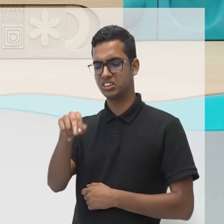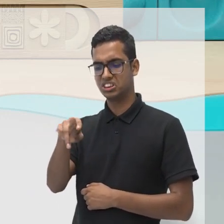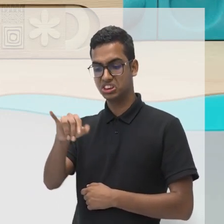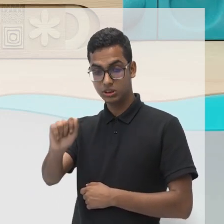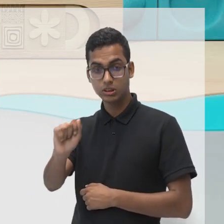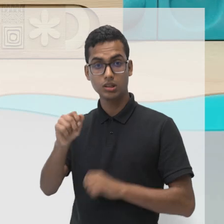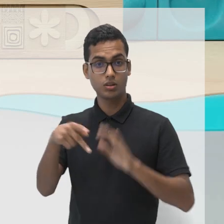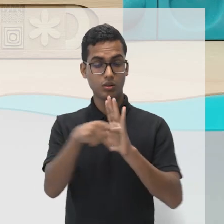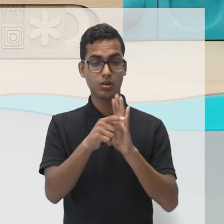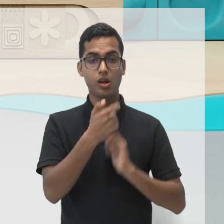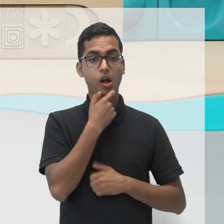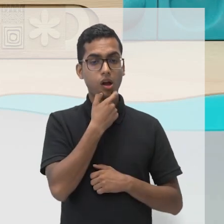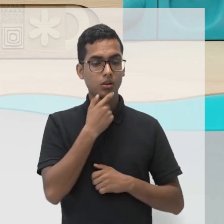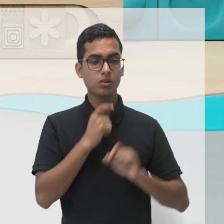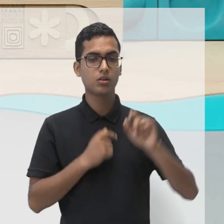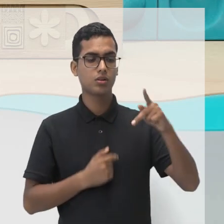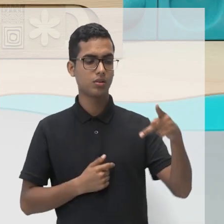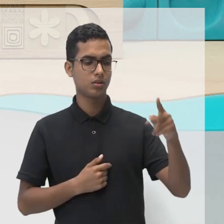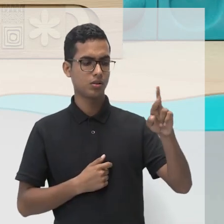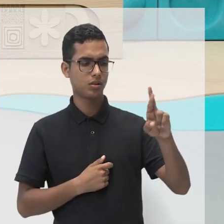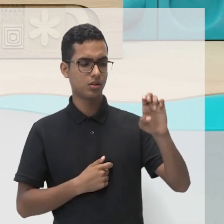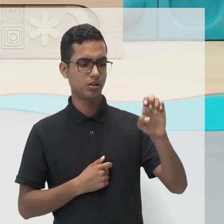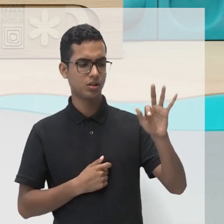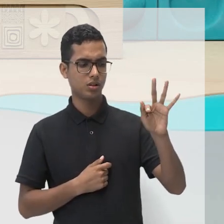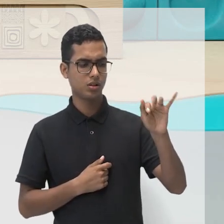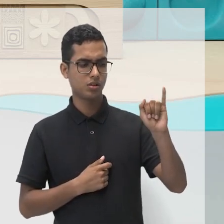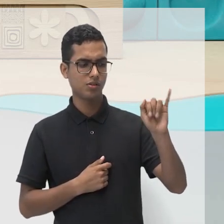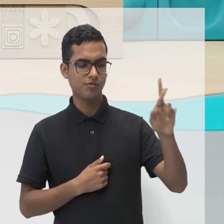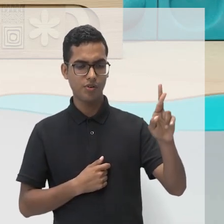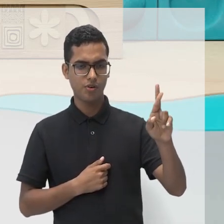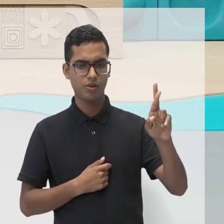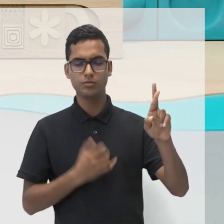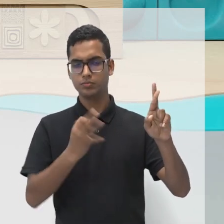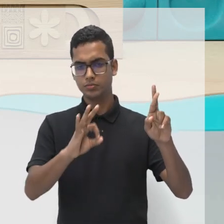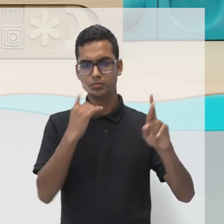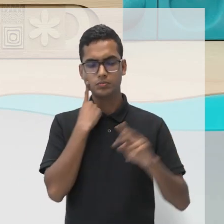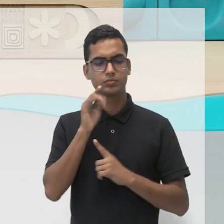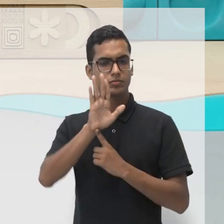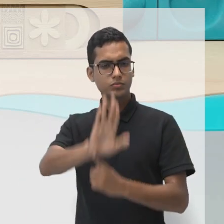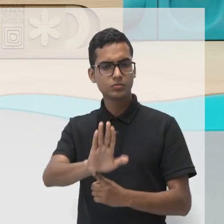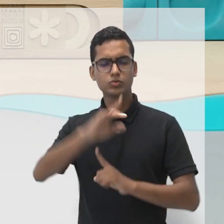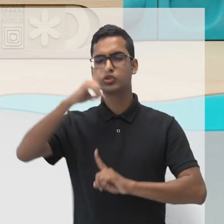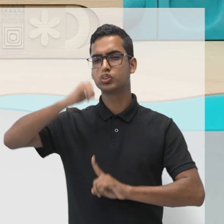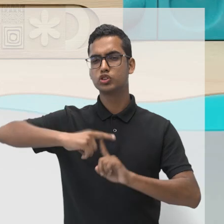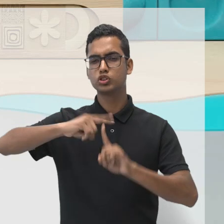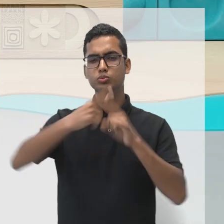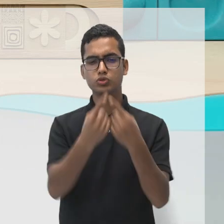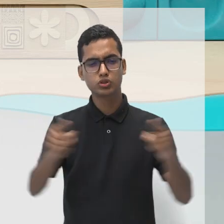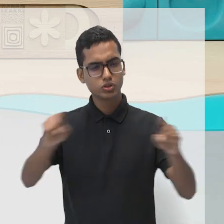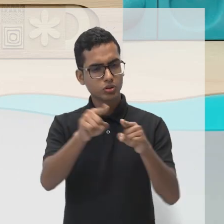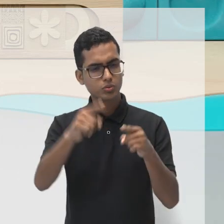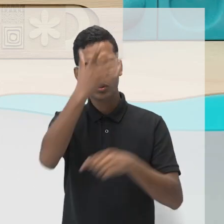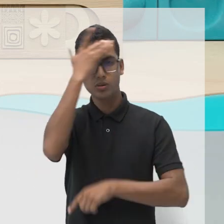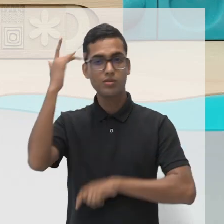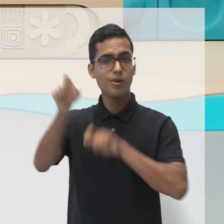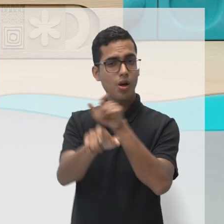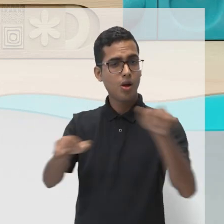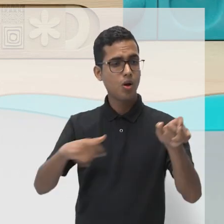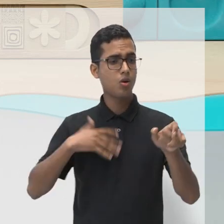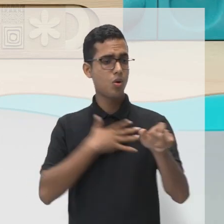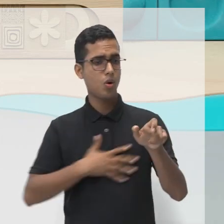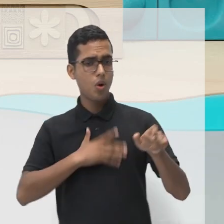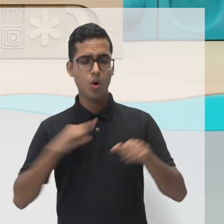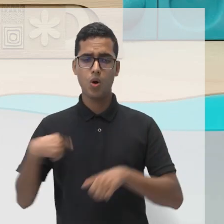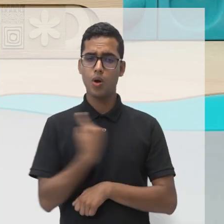prefer, preferência. Só que hoje vamos falar, tudo isso atrelado aí a que tipo de música os